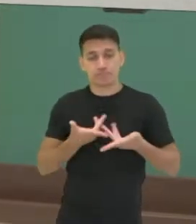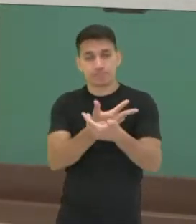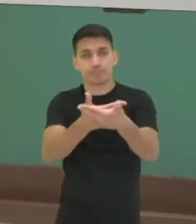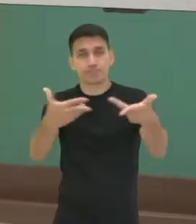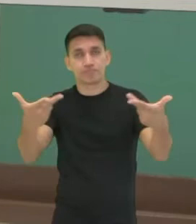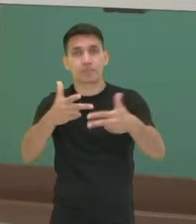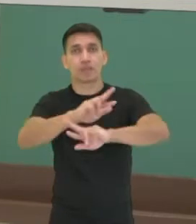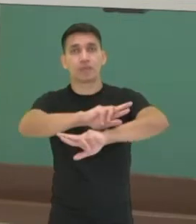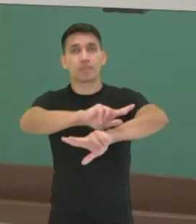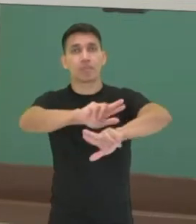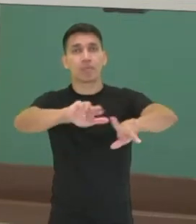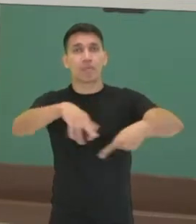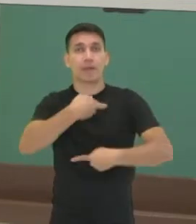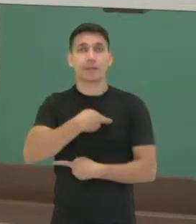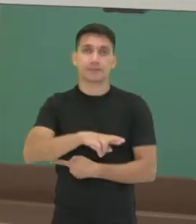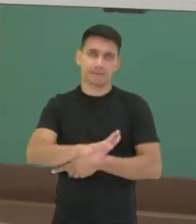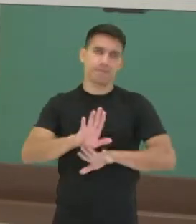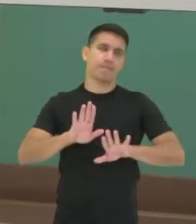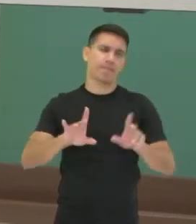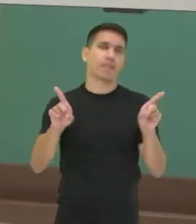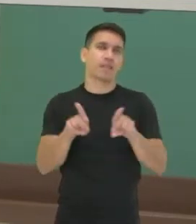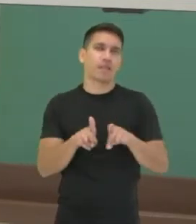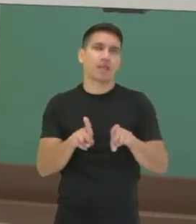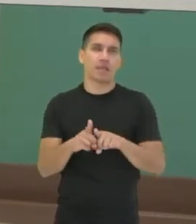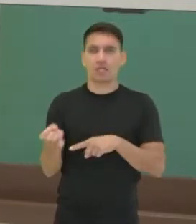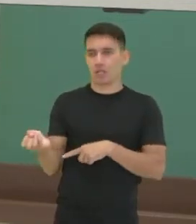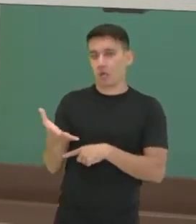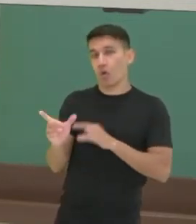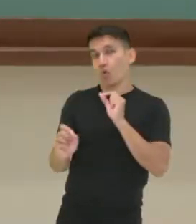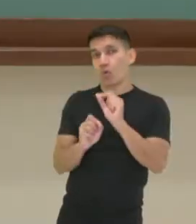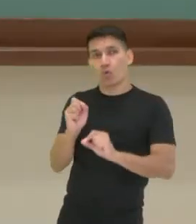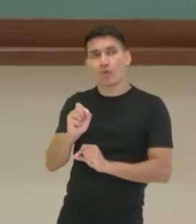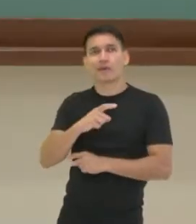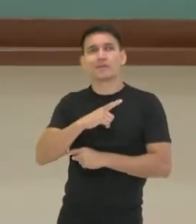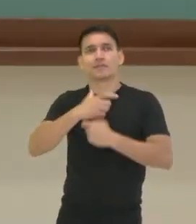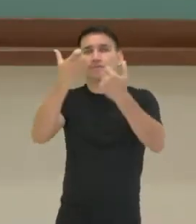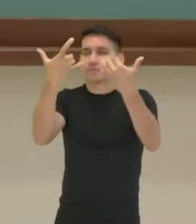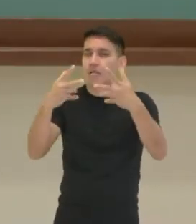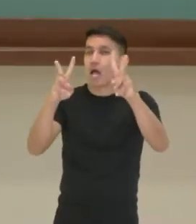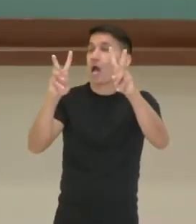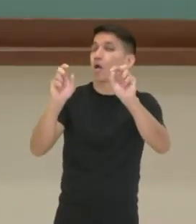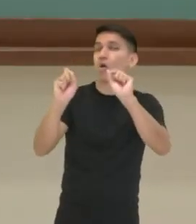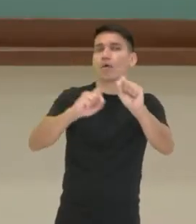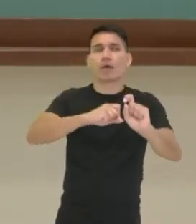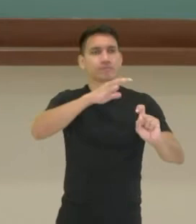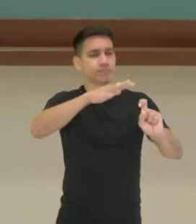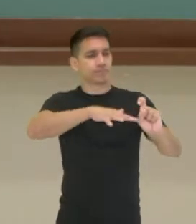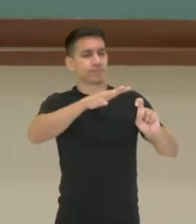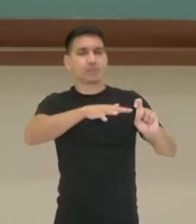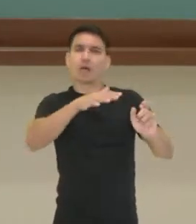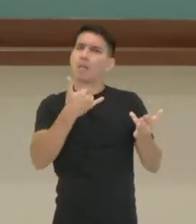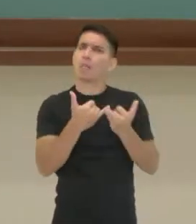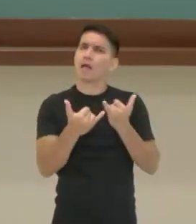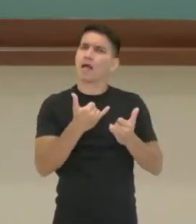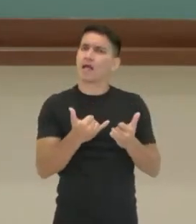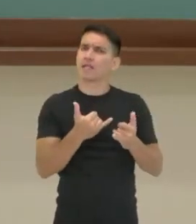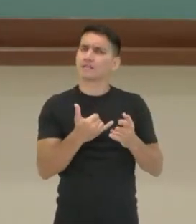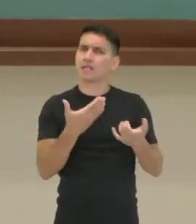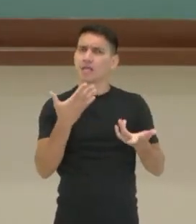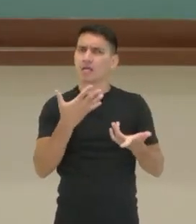religiões. Embora, modernamente, quando nós falamos em mito, parece que é uma